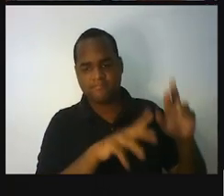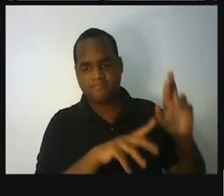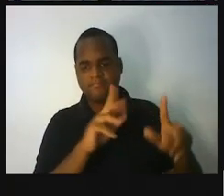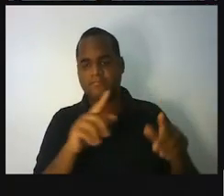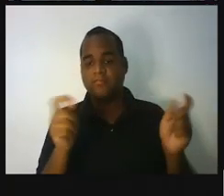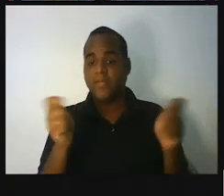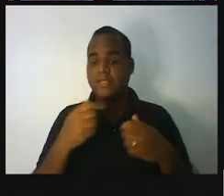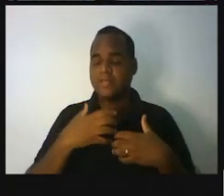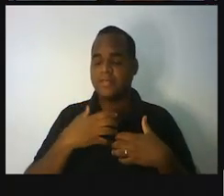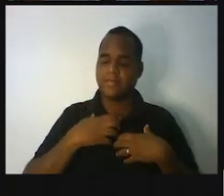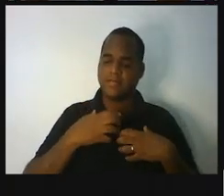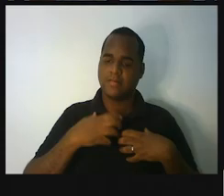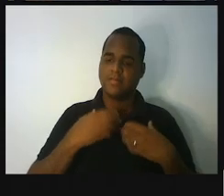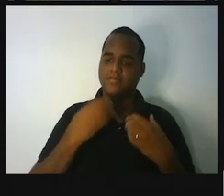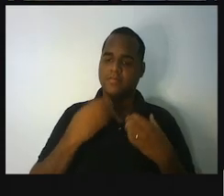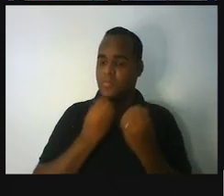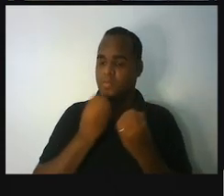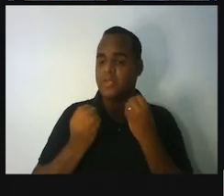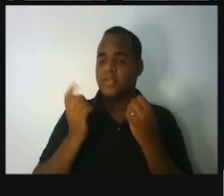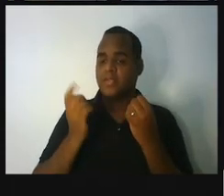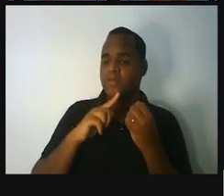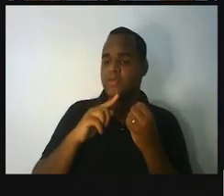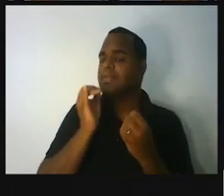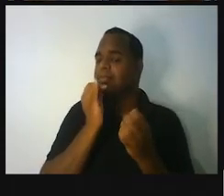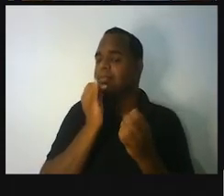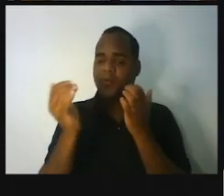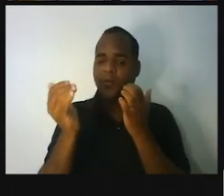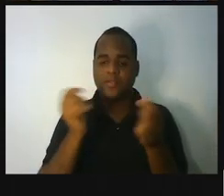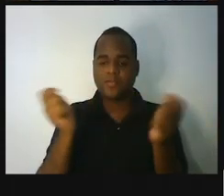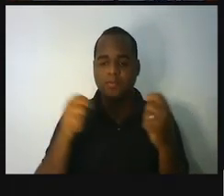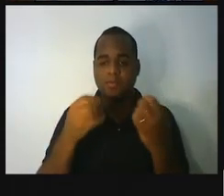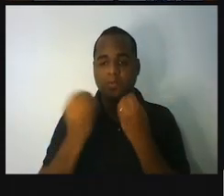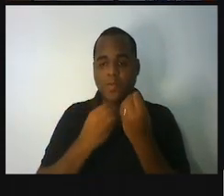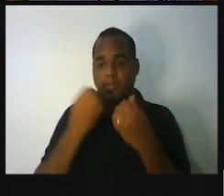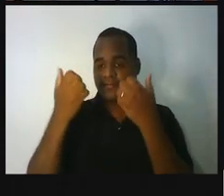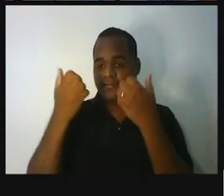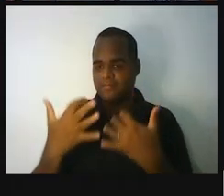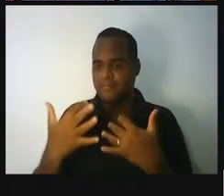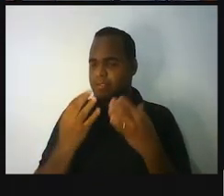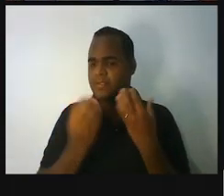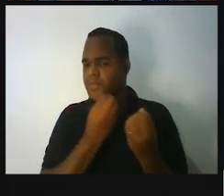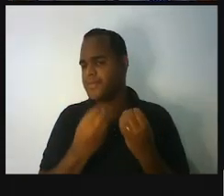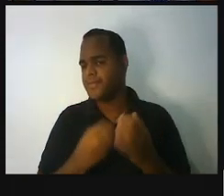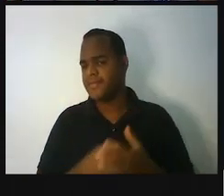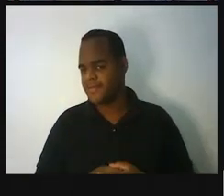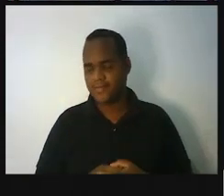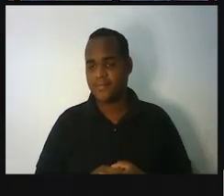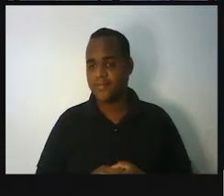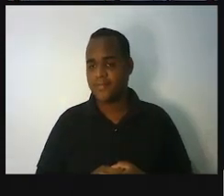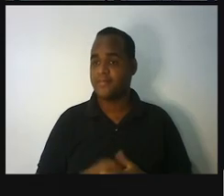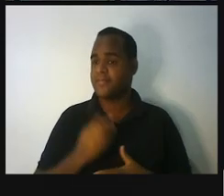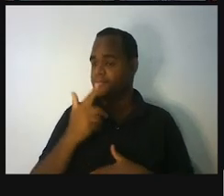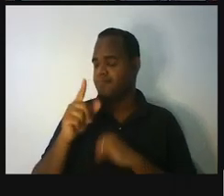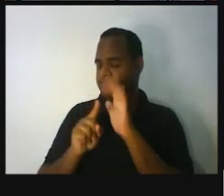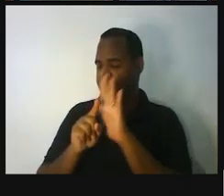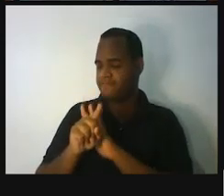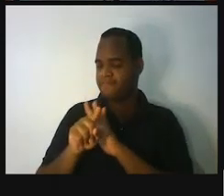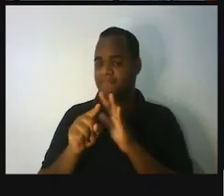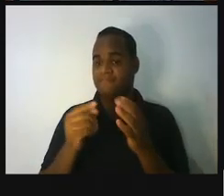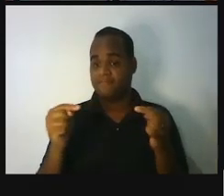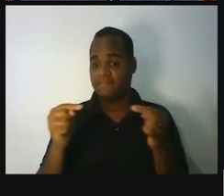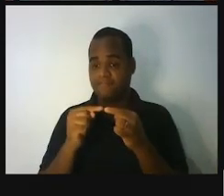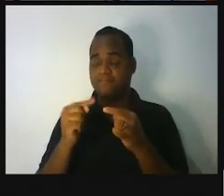faz sentido conseguir comparar quando as unidades estão como? Mais uma pergunta para você, aula